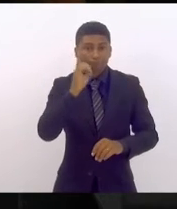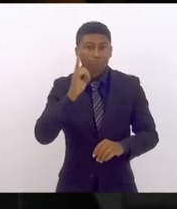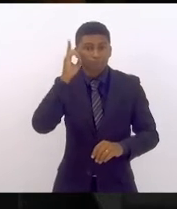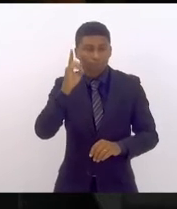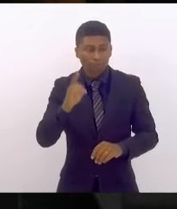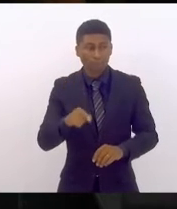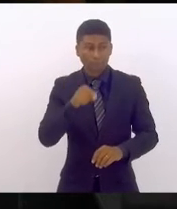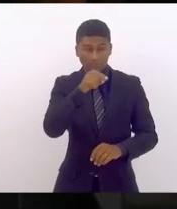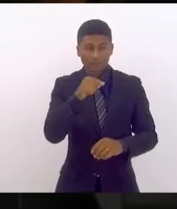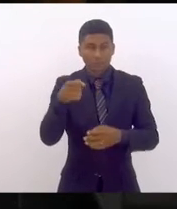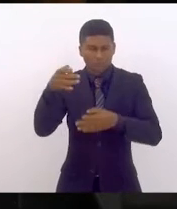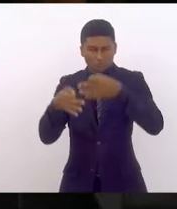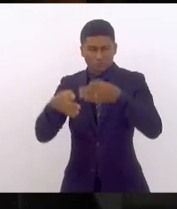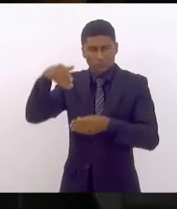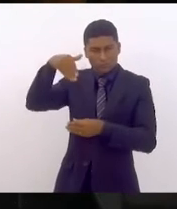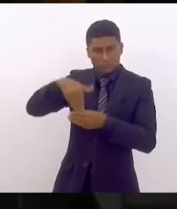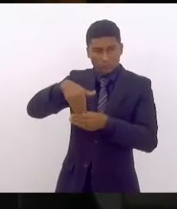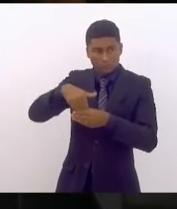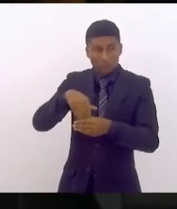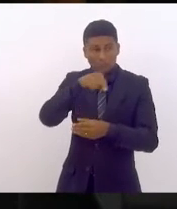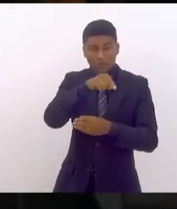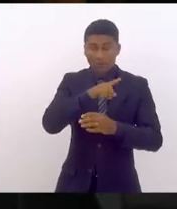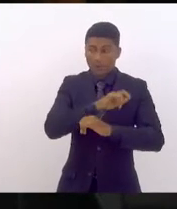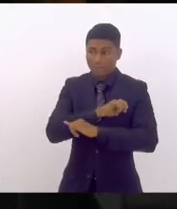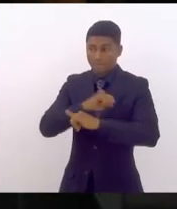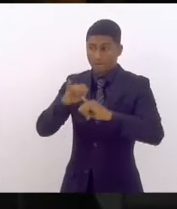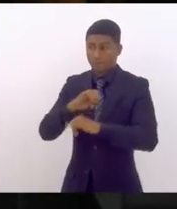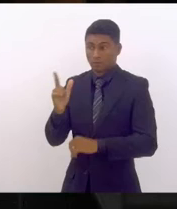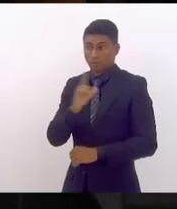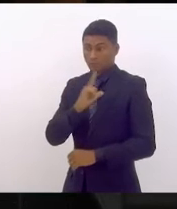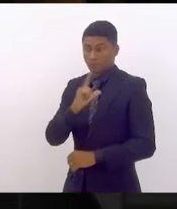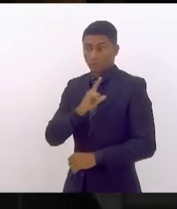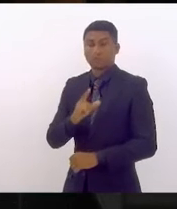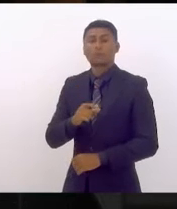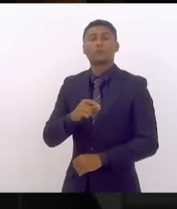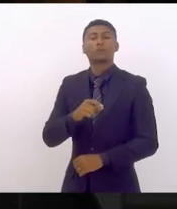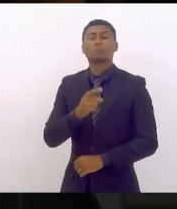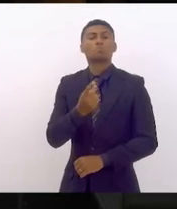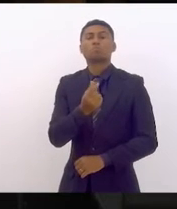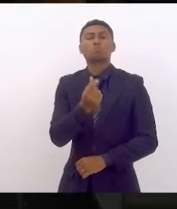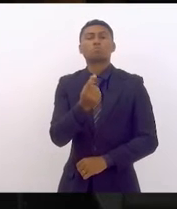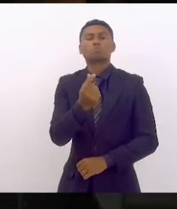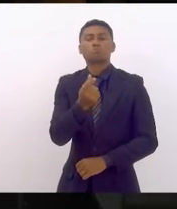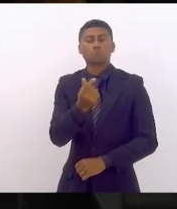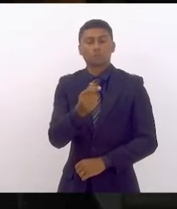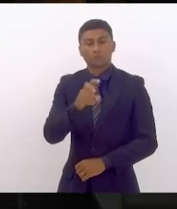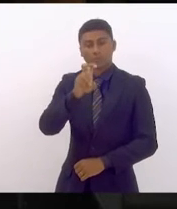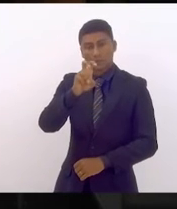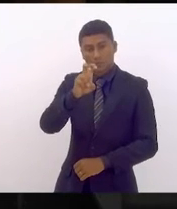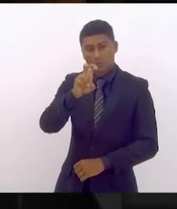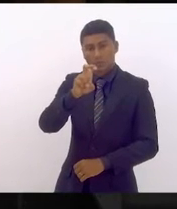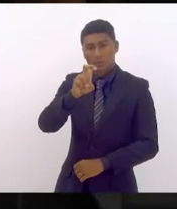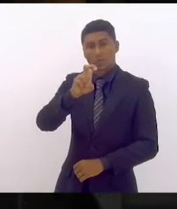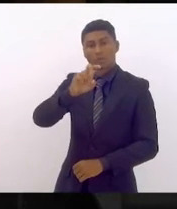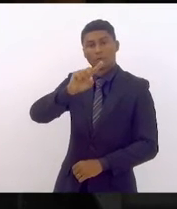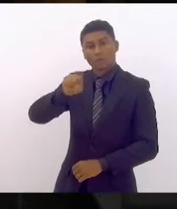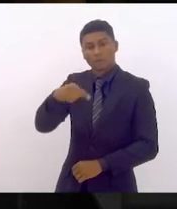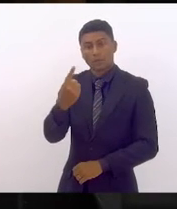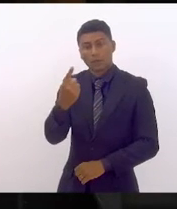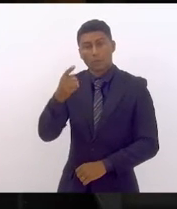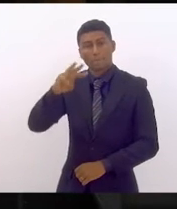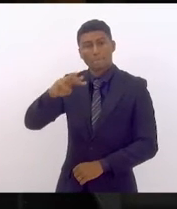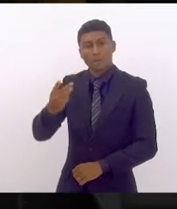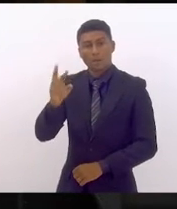eleitoral ter cinco vírgula milhões de reais em espécie